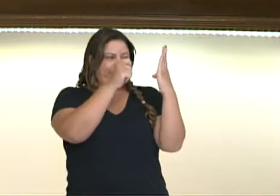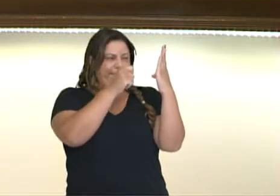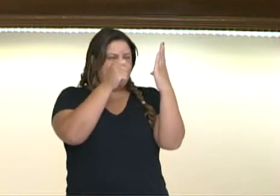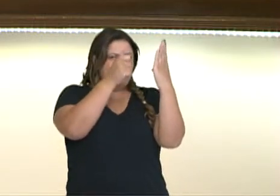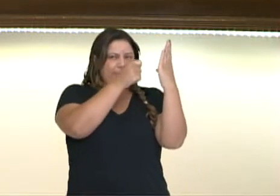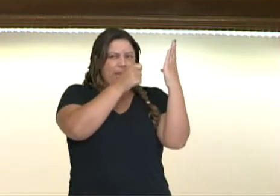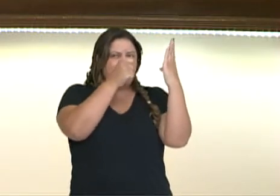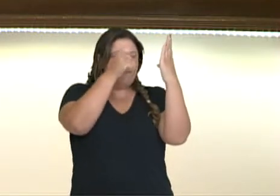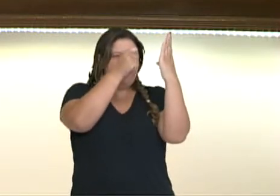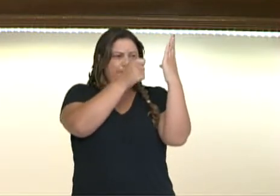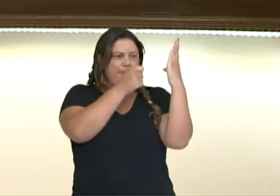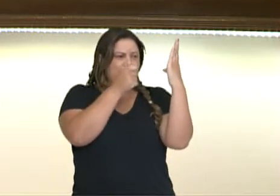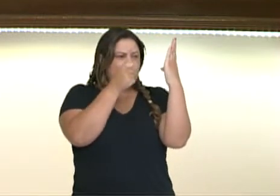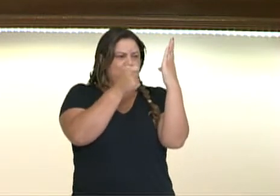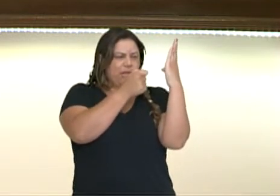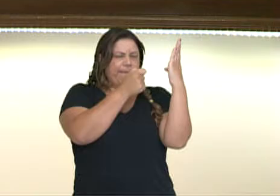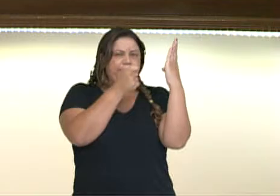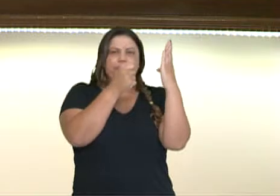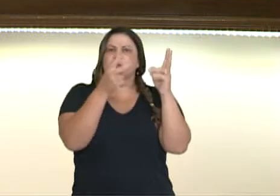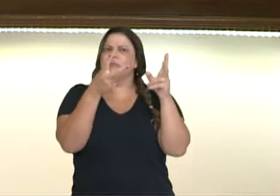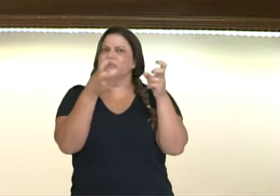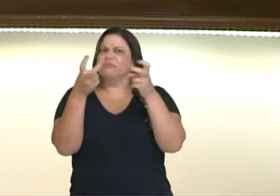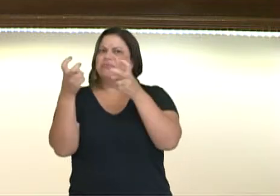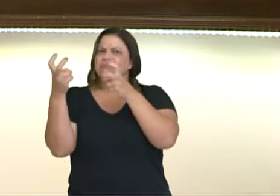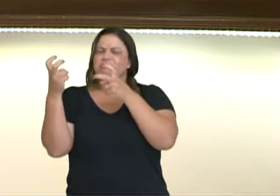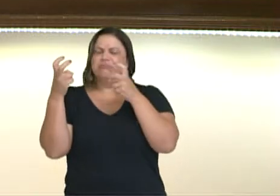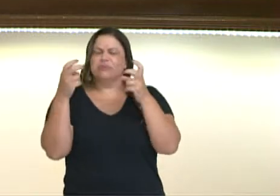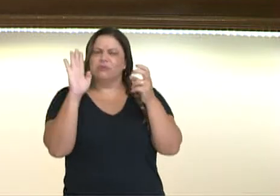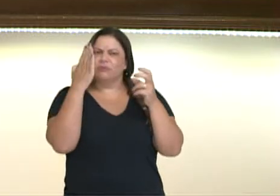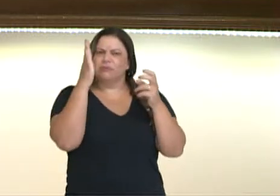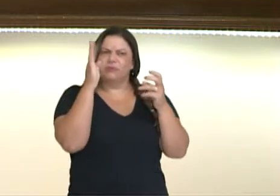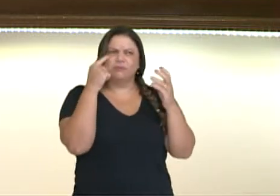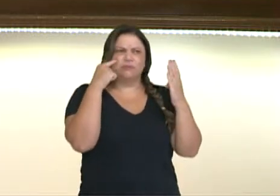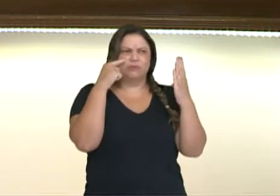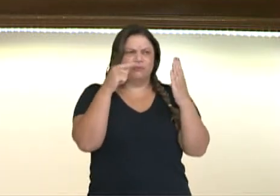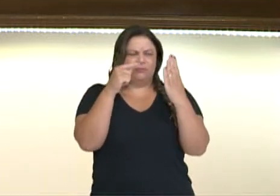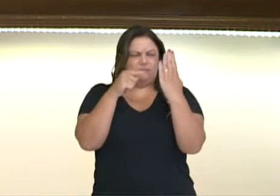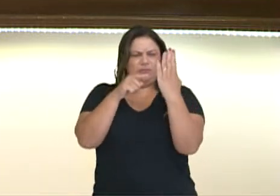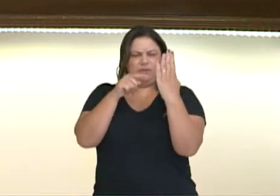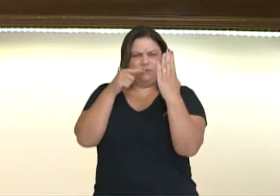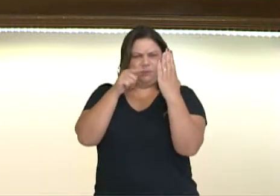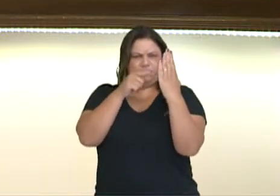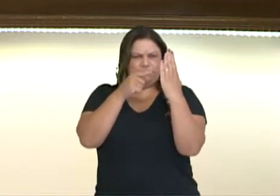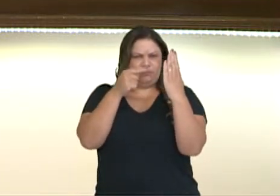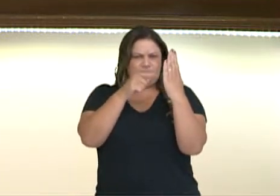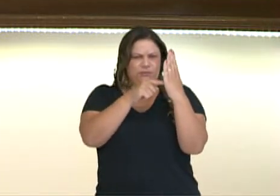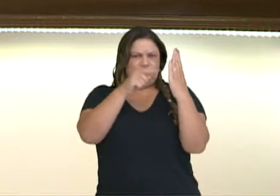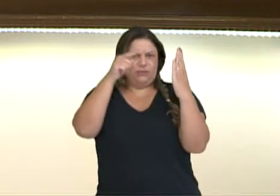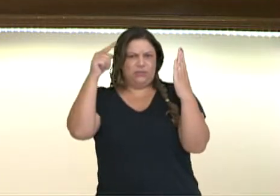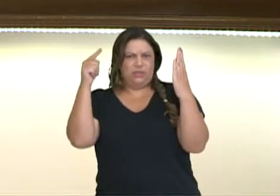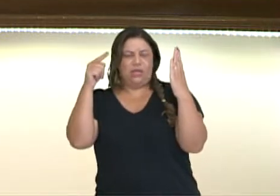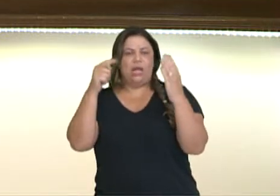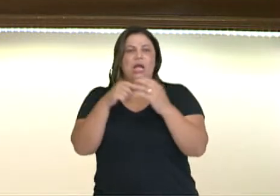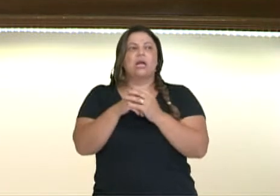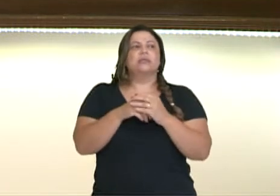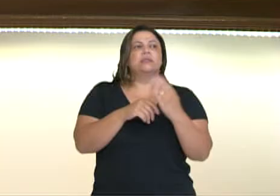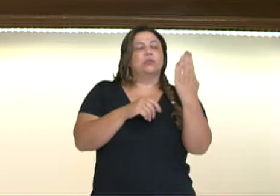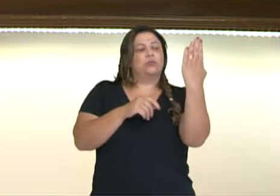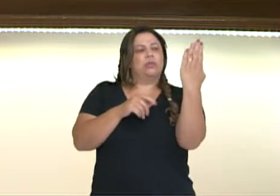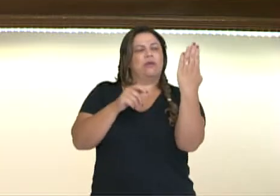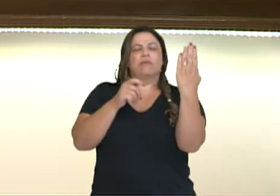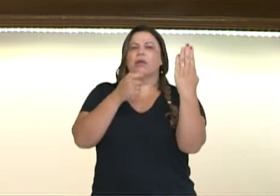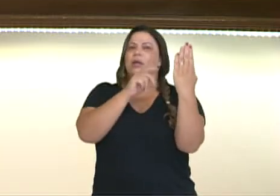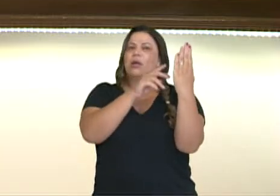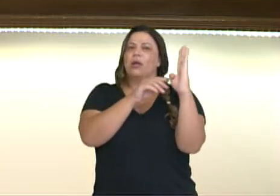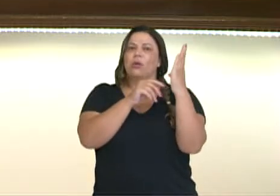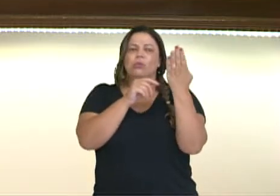observar pelo furo daquele pedacinho de madeira o batistério através do furo. Ele usava o espelho para